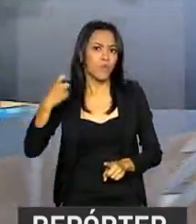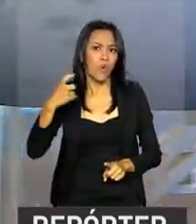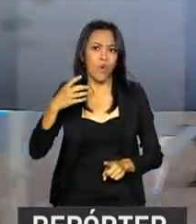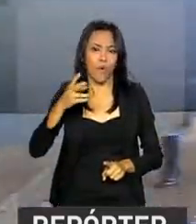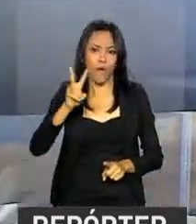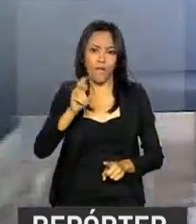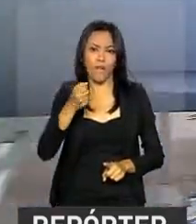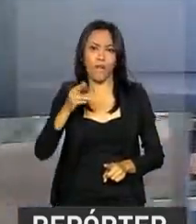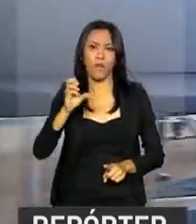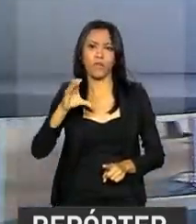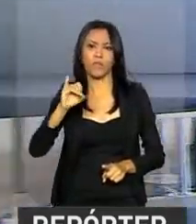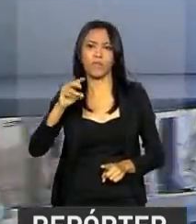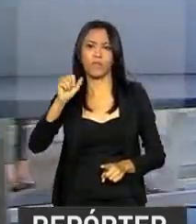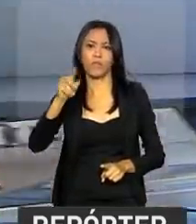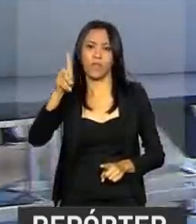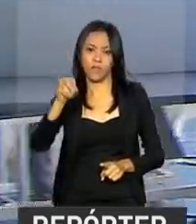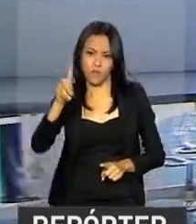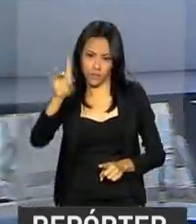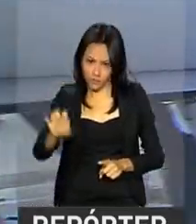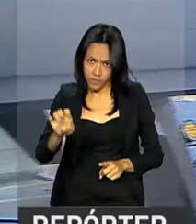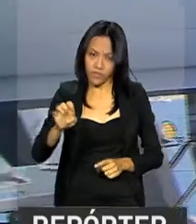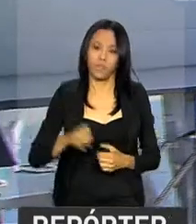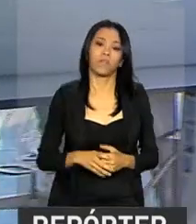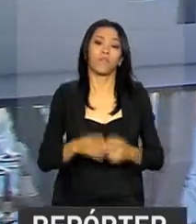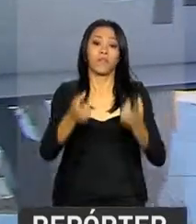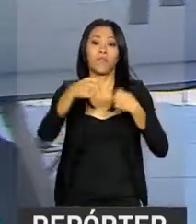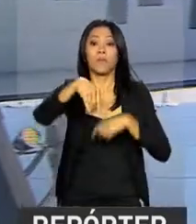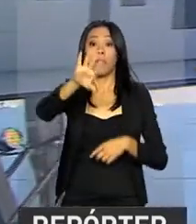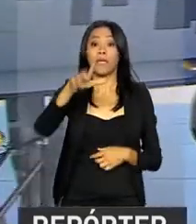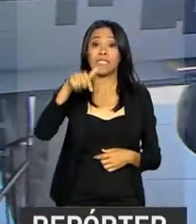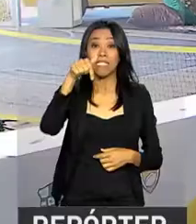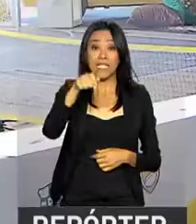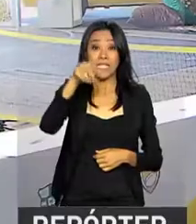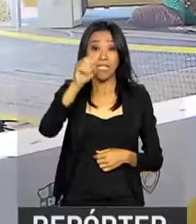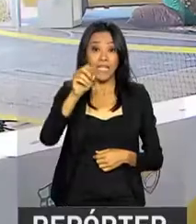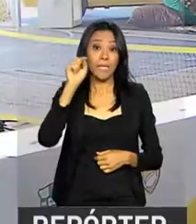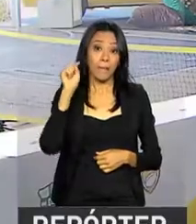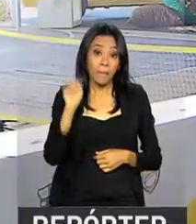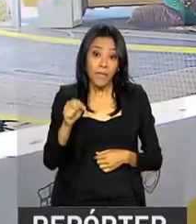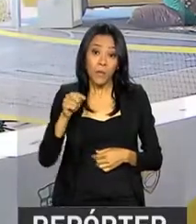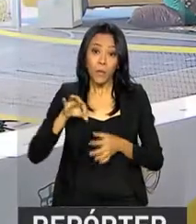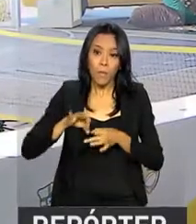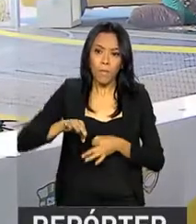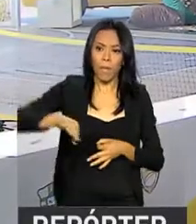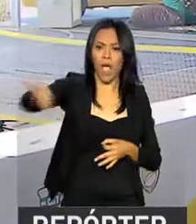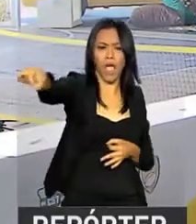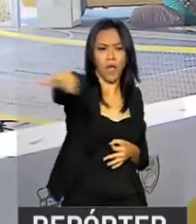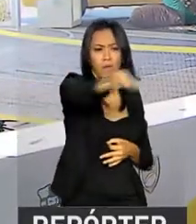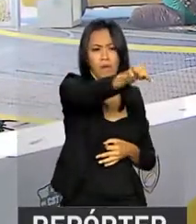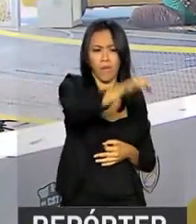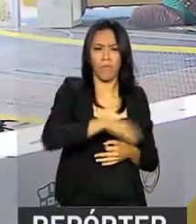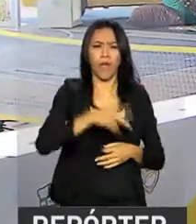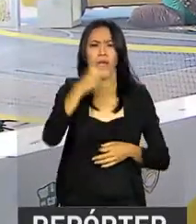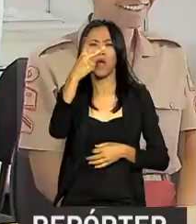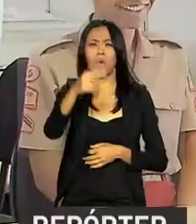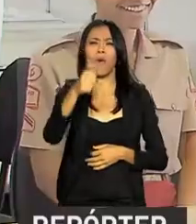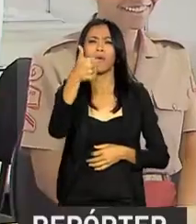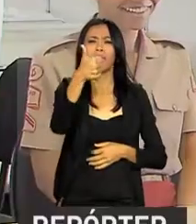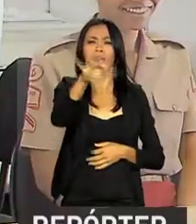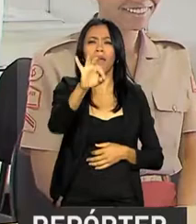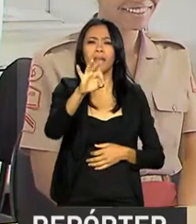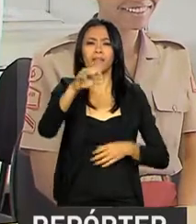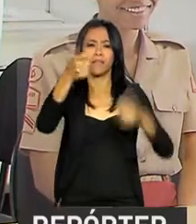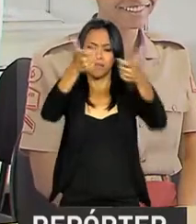instituições participam do evento em Brasília. São 70 mil metros quadrados, o que equivale a 10 campos de futebol,